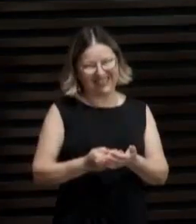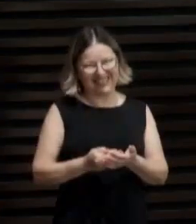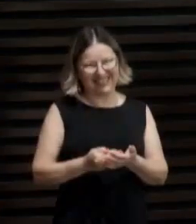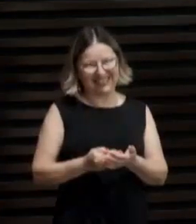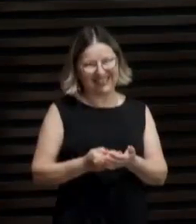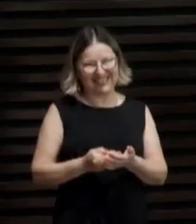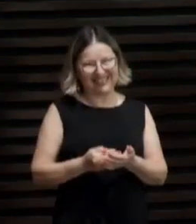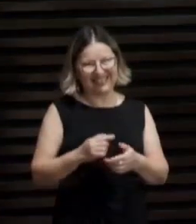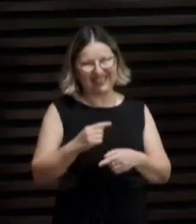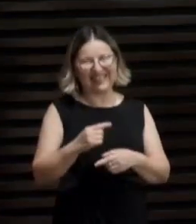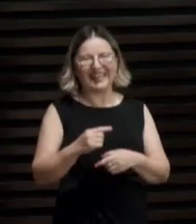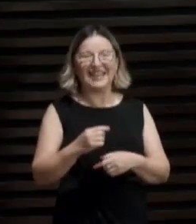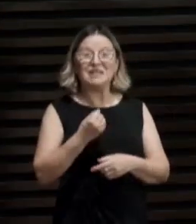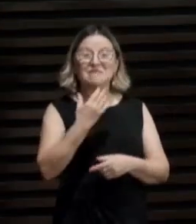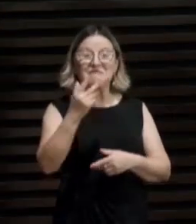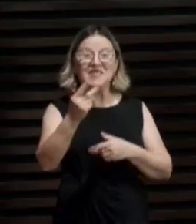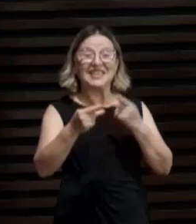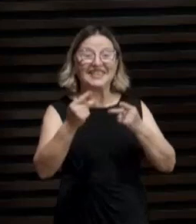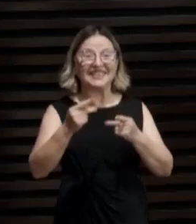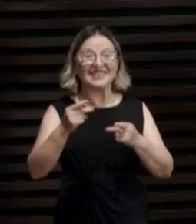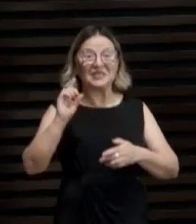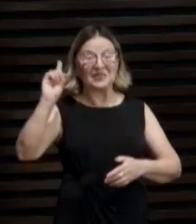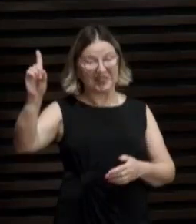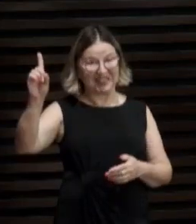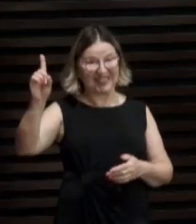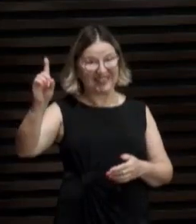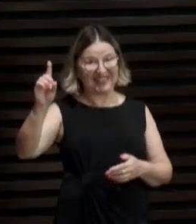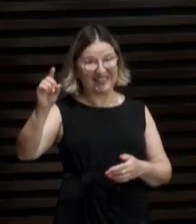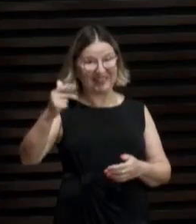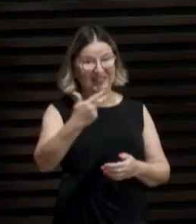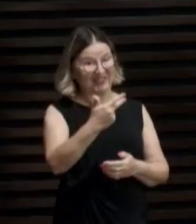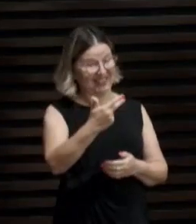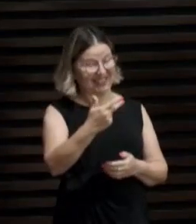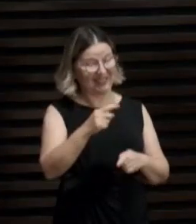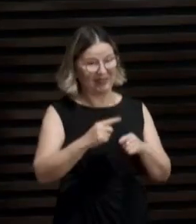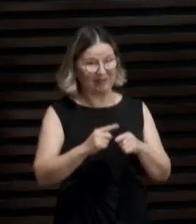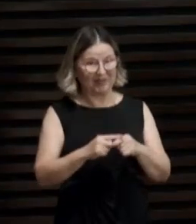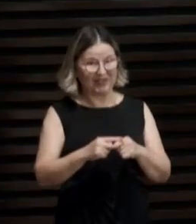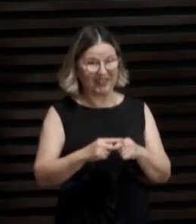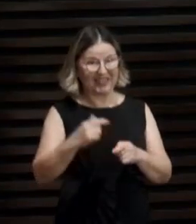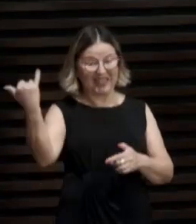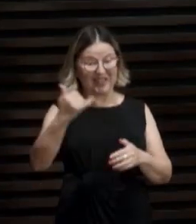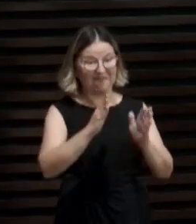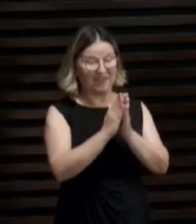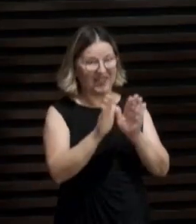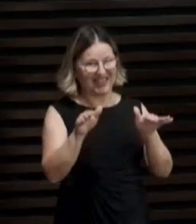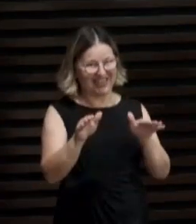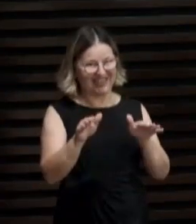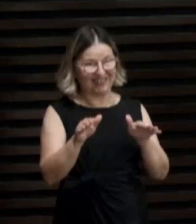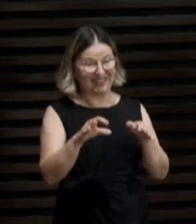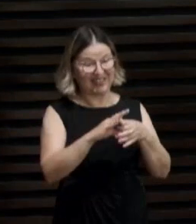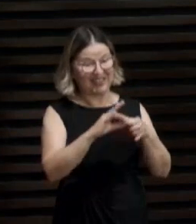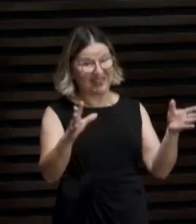seja o Deus de Sadraque, Mesaque e Abednego, que enviou o seu anjo e livrou os seus servos, que confiaram nele, pois não